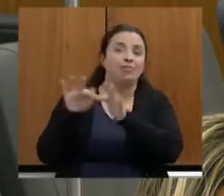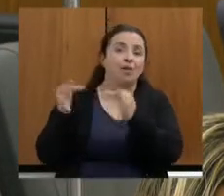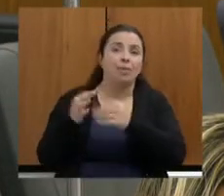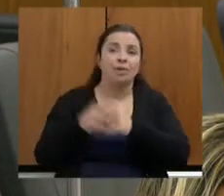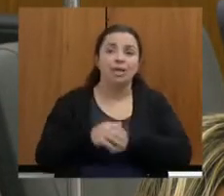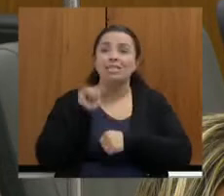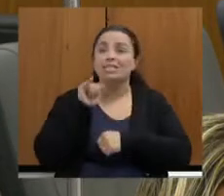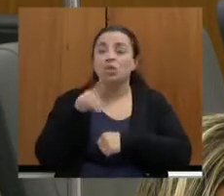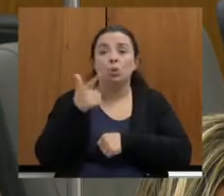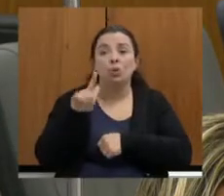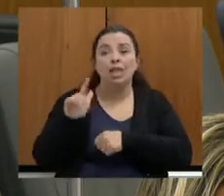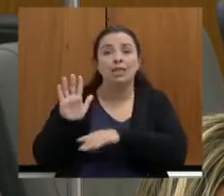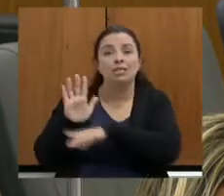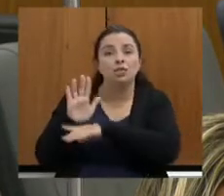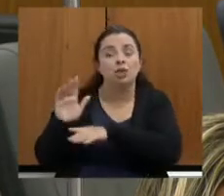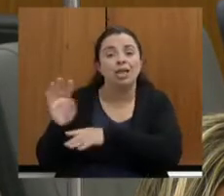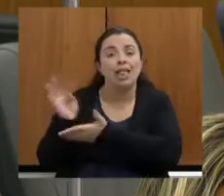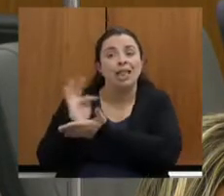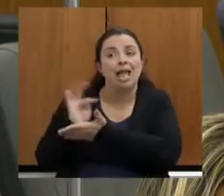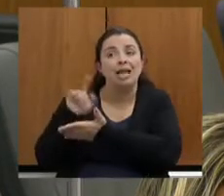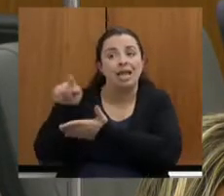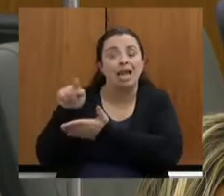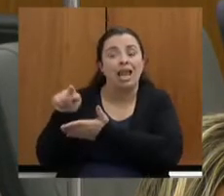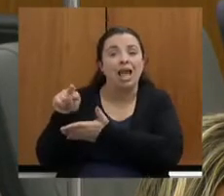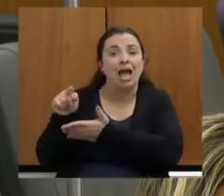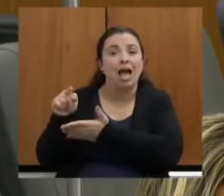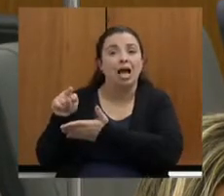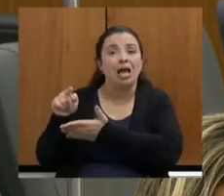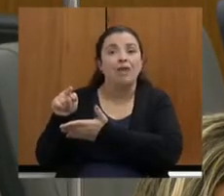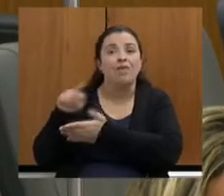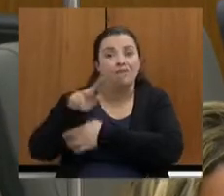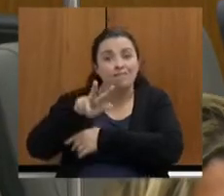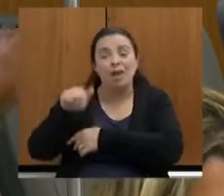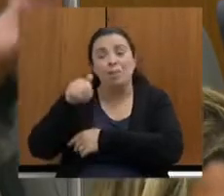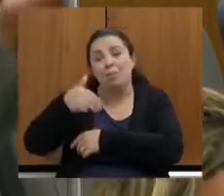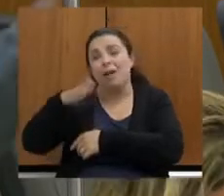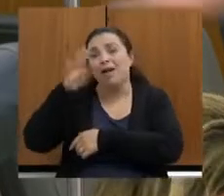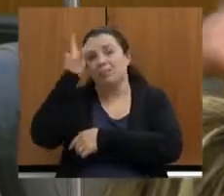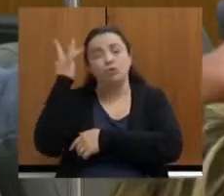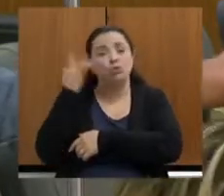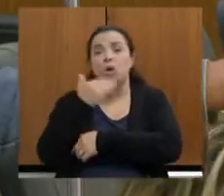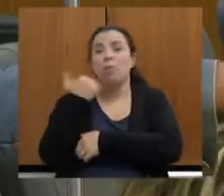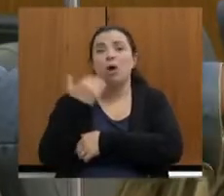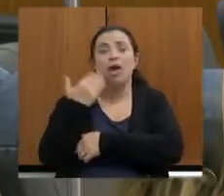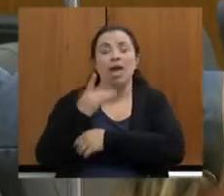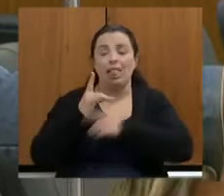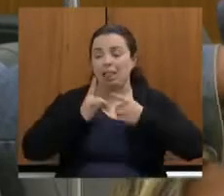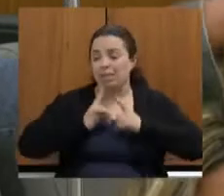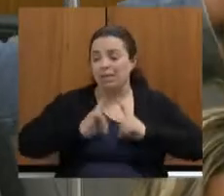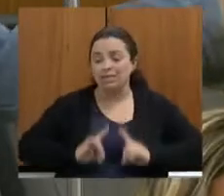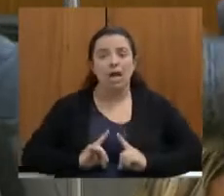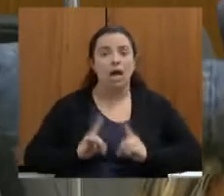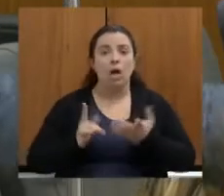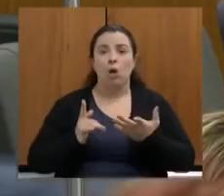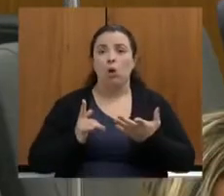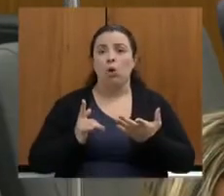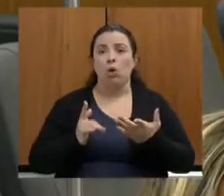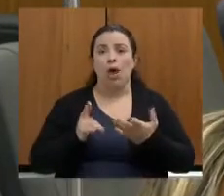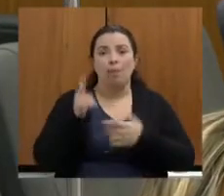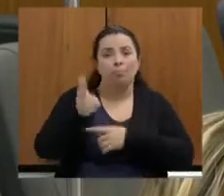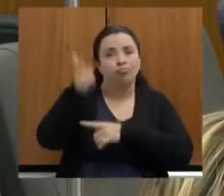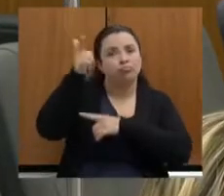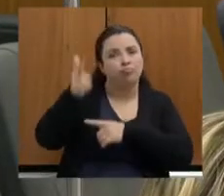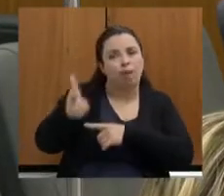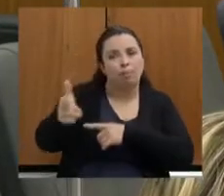nós vão enterrar mais pessoas que já enterrou fez depressão assassinato e suicídio e